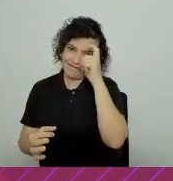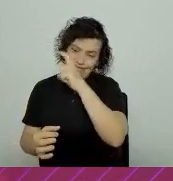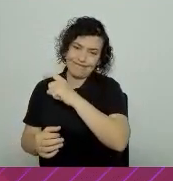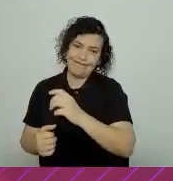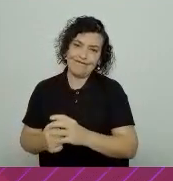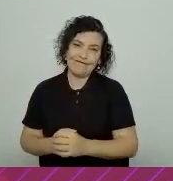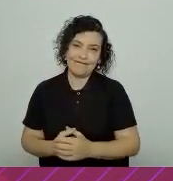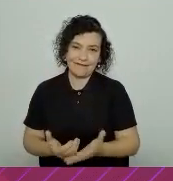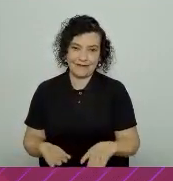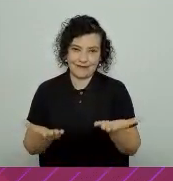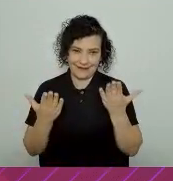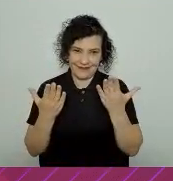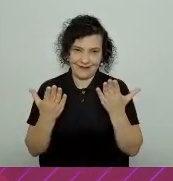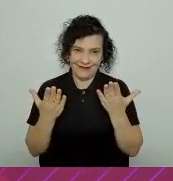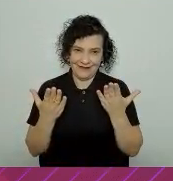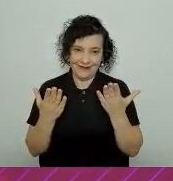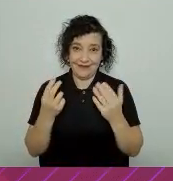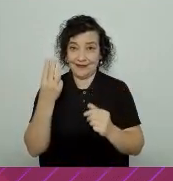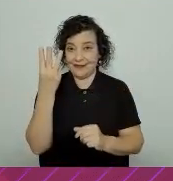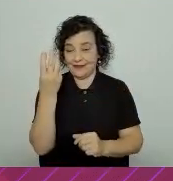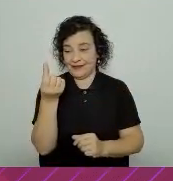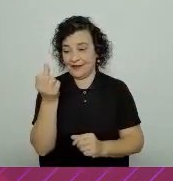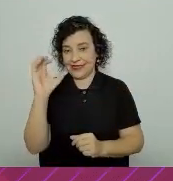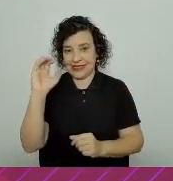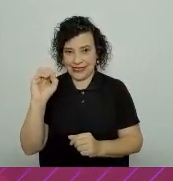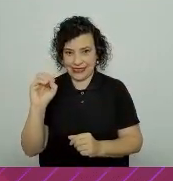esse aqui é o 360